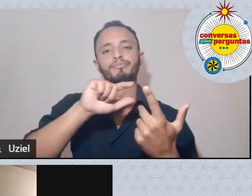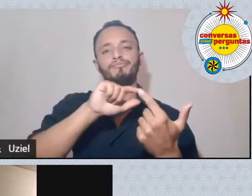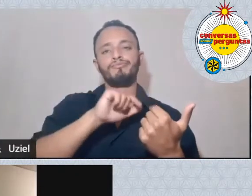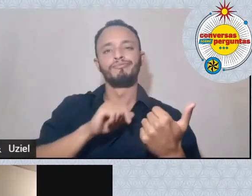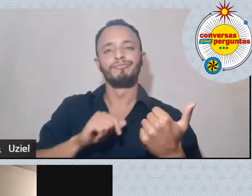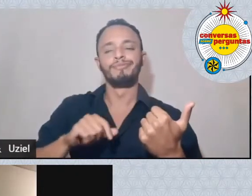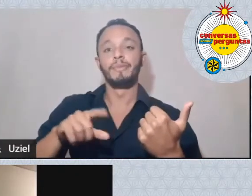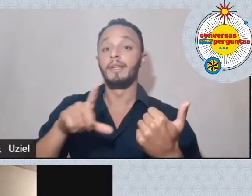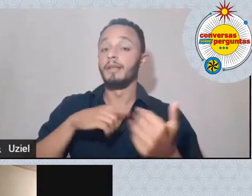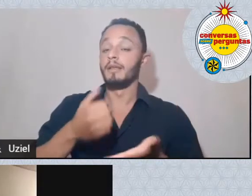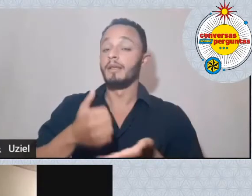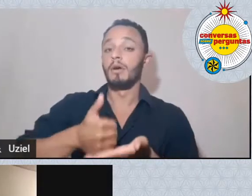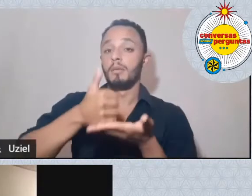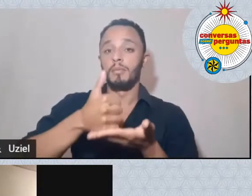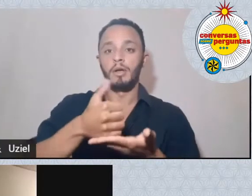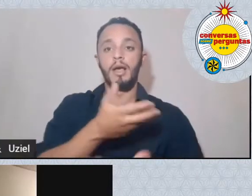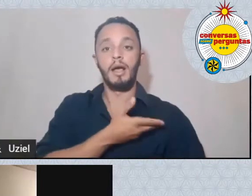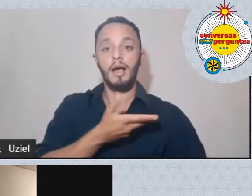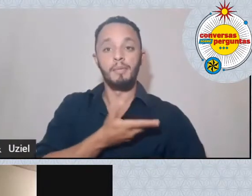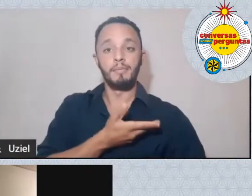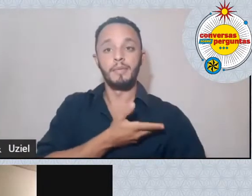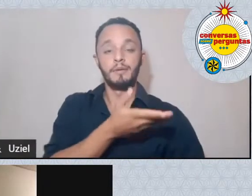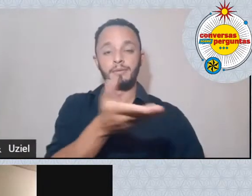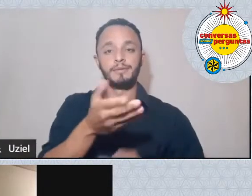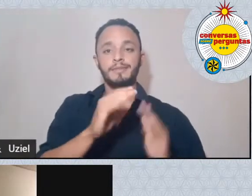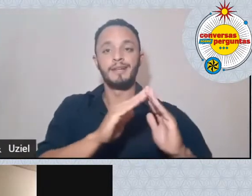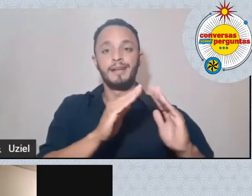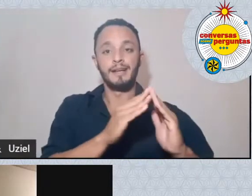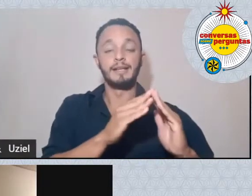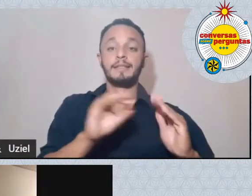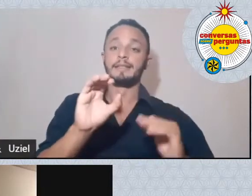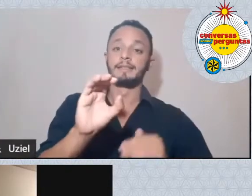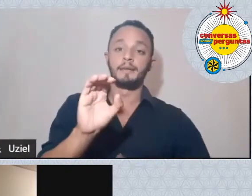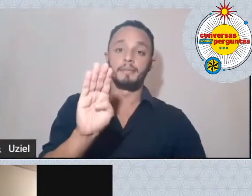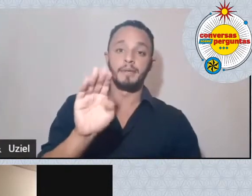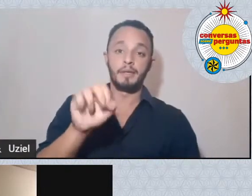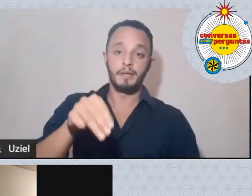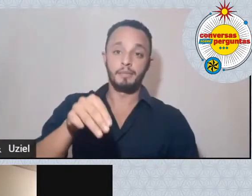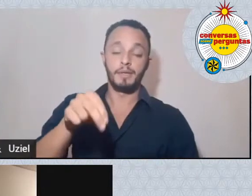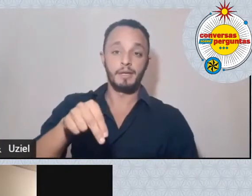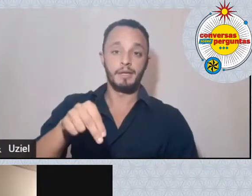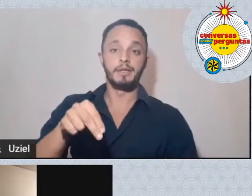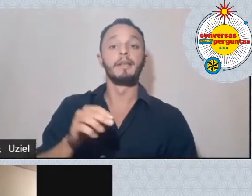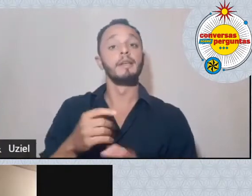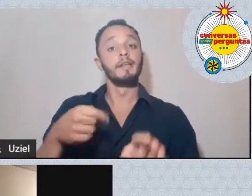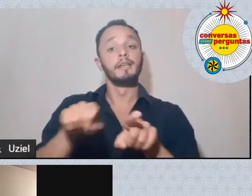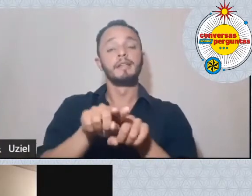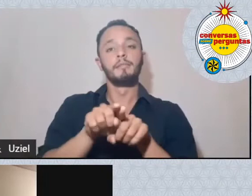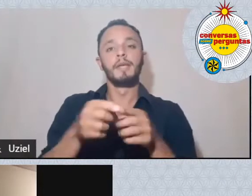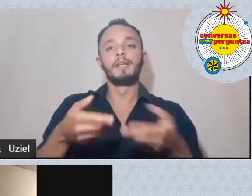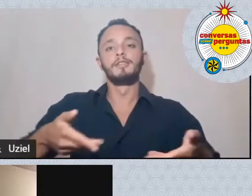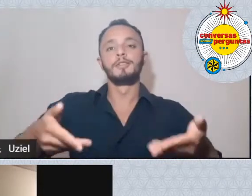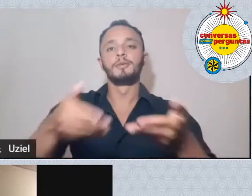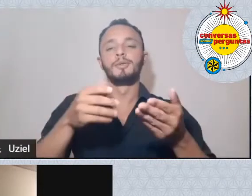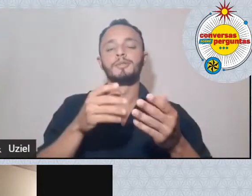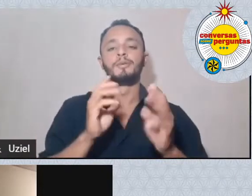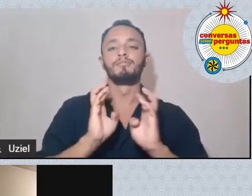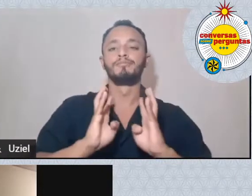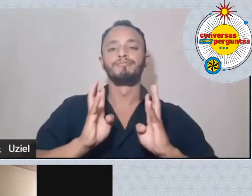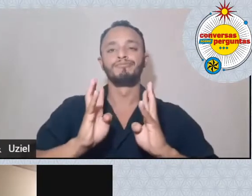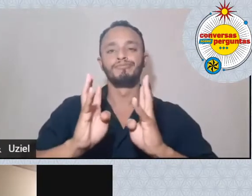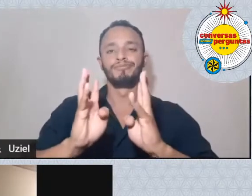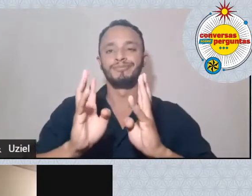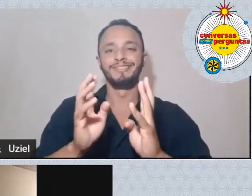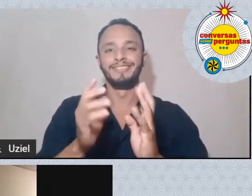com o apoio do Amigos da Casa Fiat de Cultura, CBMM, além do apoio institucional do Circuito Liberdade, do Instituto Estadual do Patrimônio Histórico e do Governo